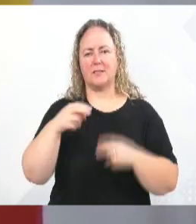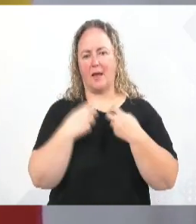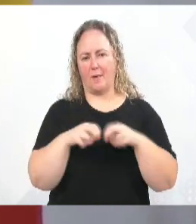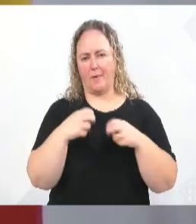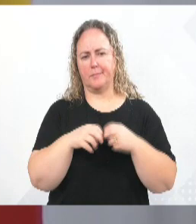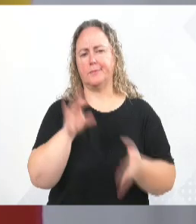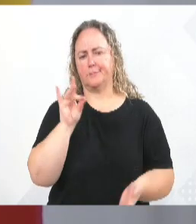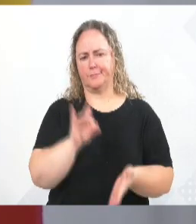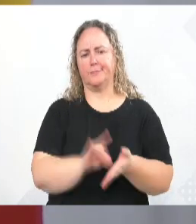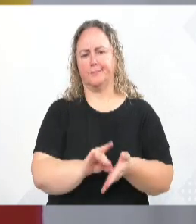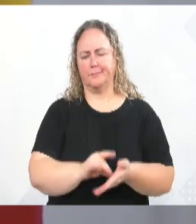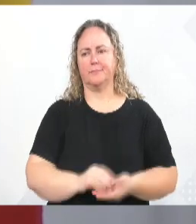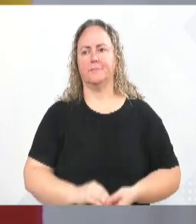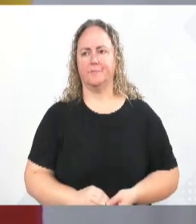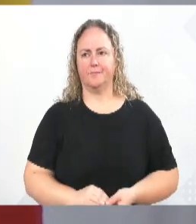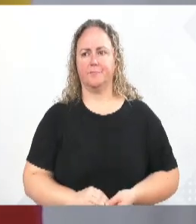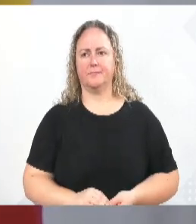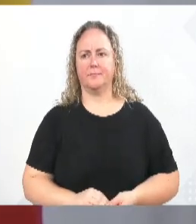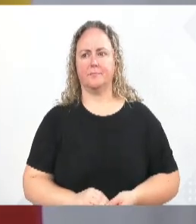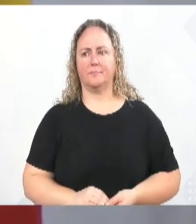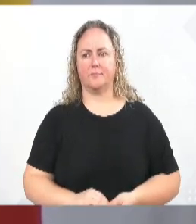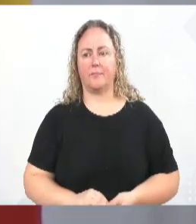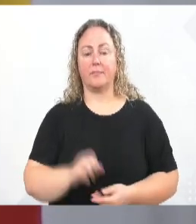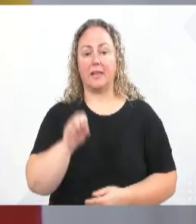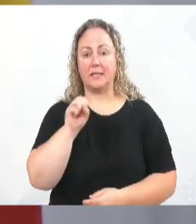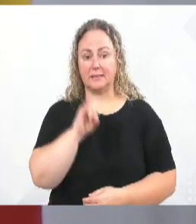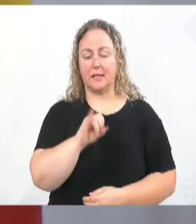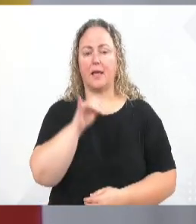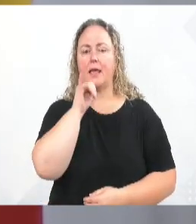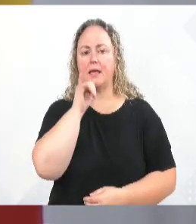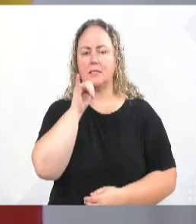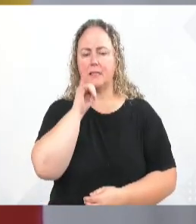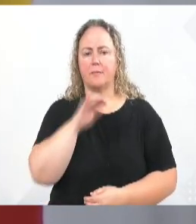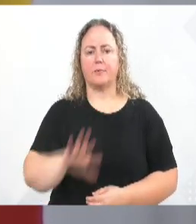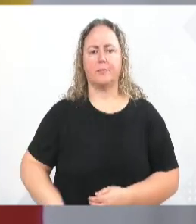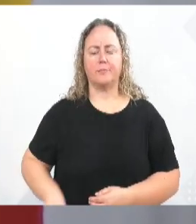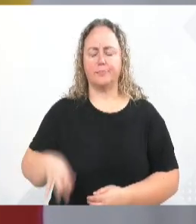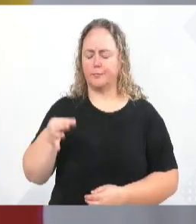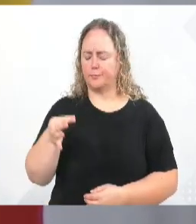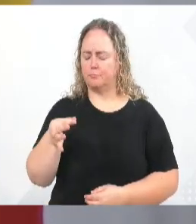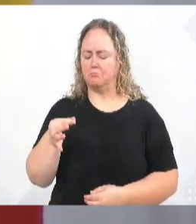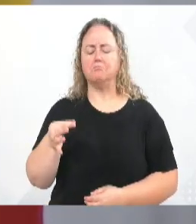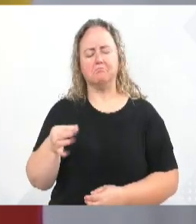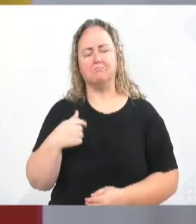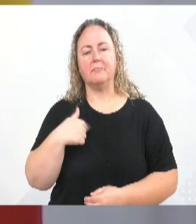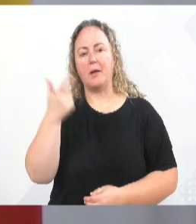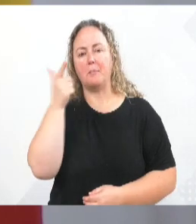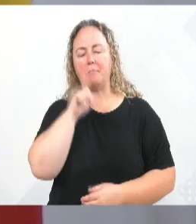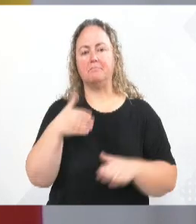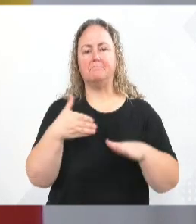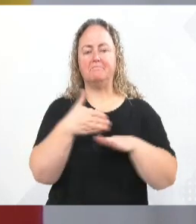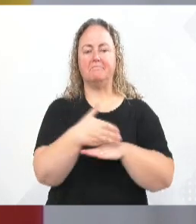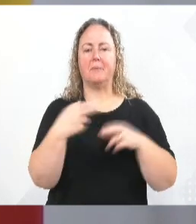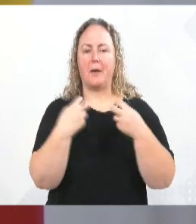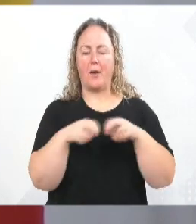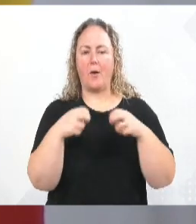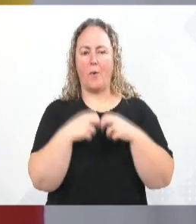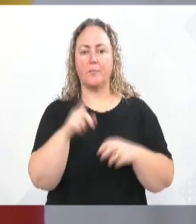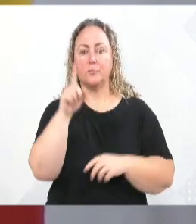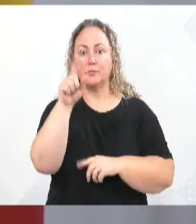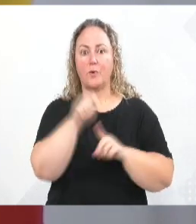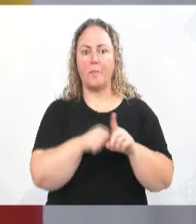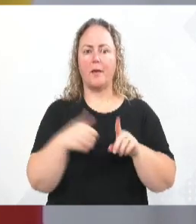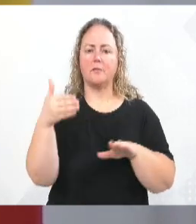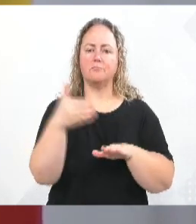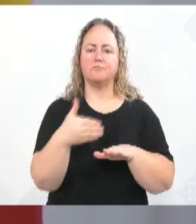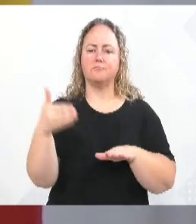recorrente. Porque, vereador Maurício, se você tem um bilhete no seu bolso que garante livre acesso ao transporte coletivo ao longo de um mês,